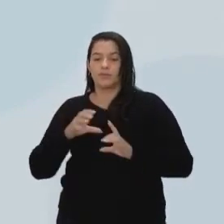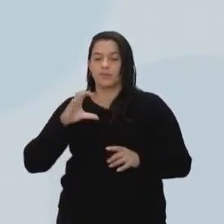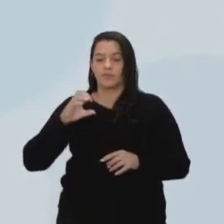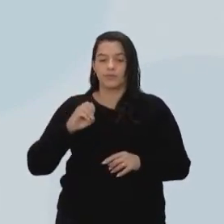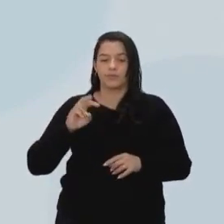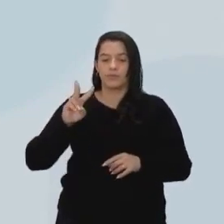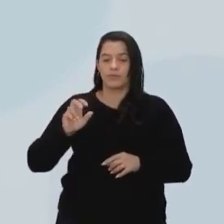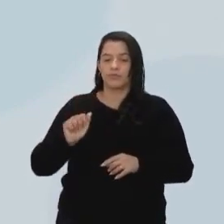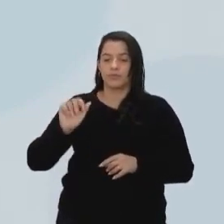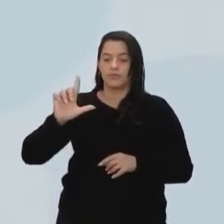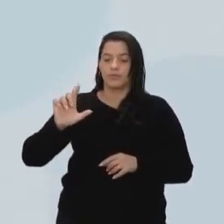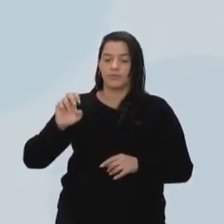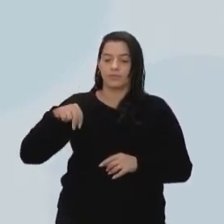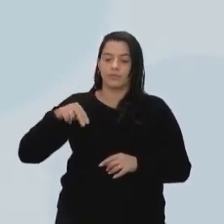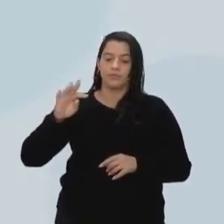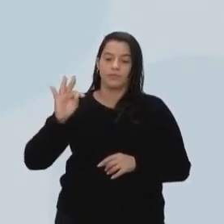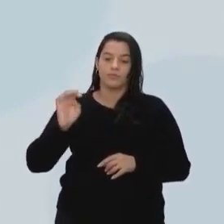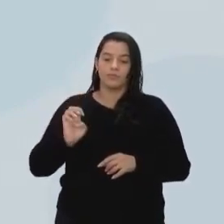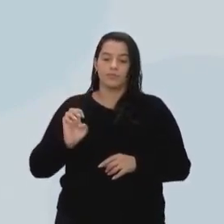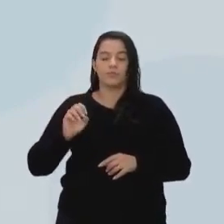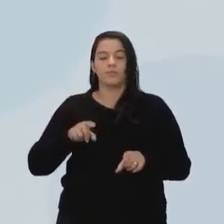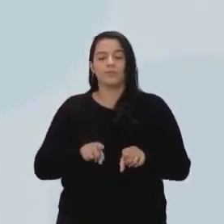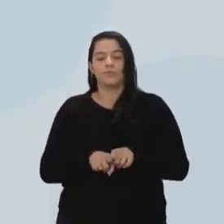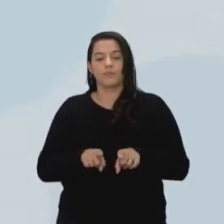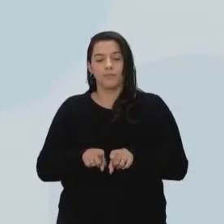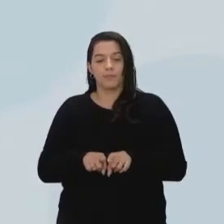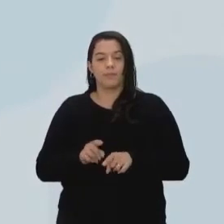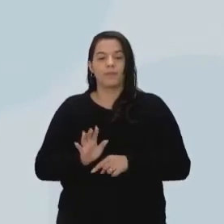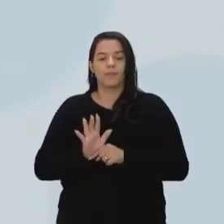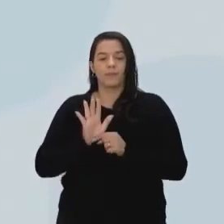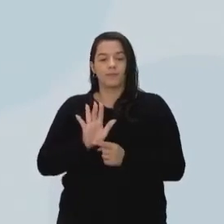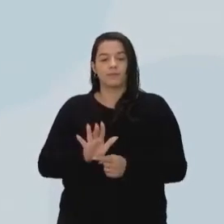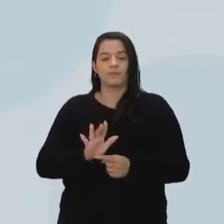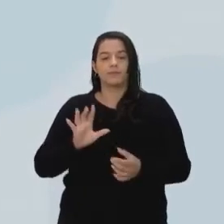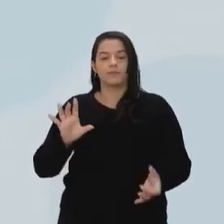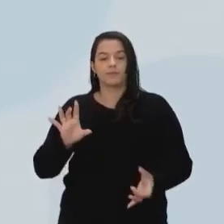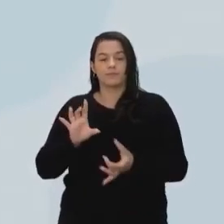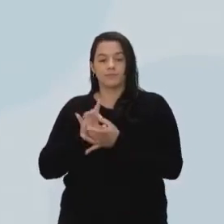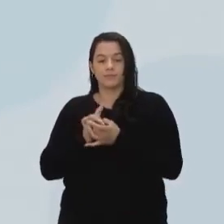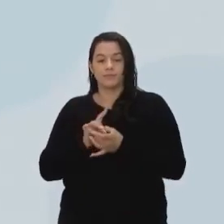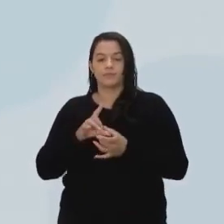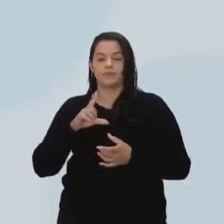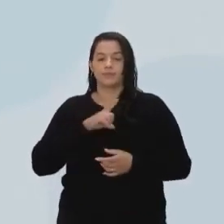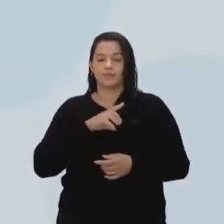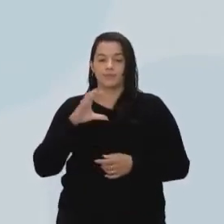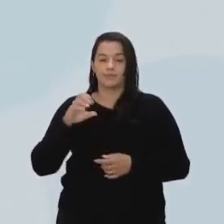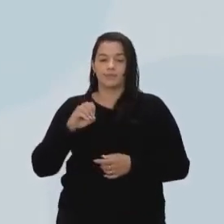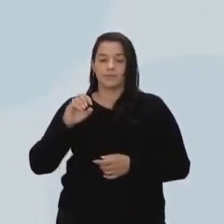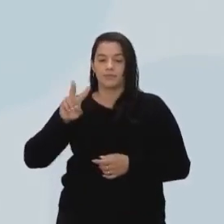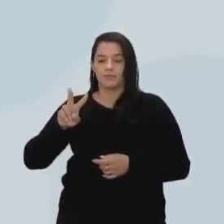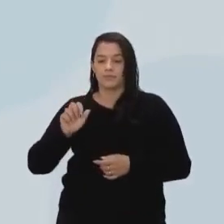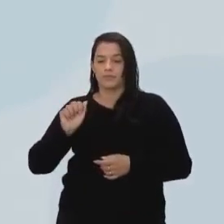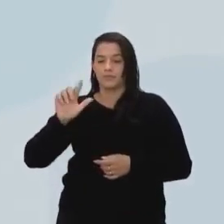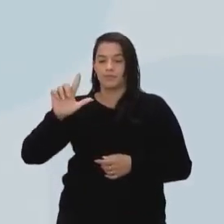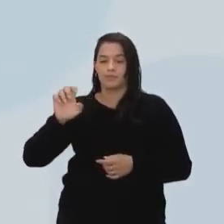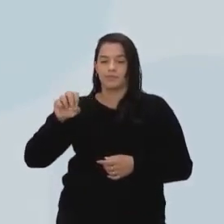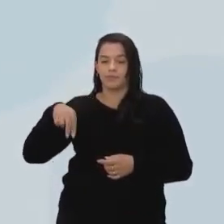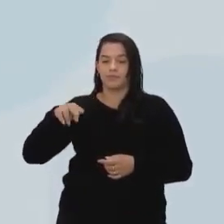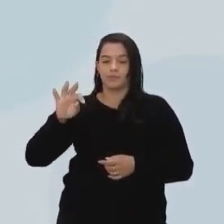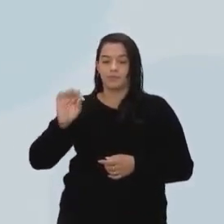covalente. Então, isso é uma representatividade de uma ligação chamada ligação covalente, que nada mais é do